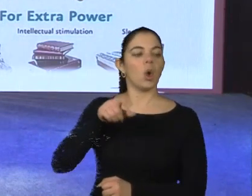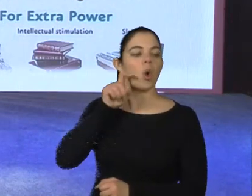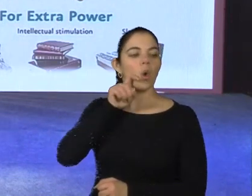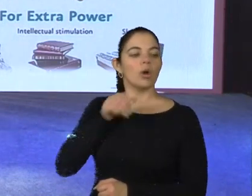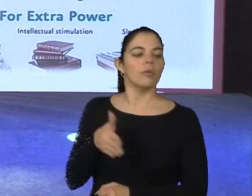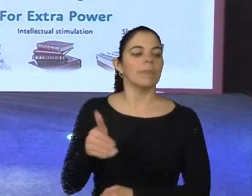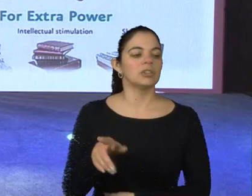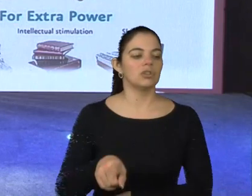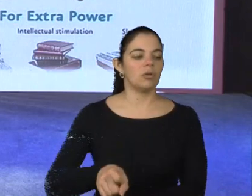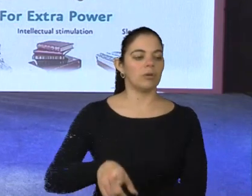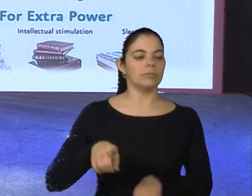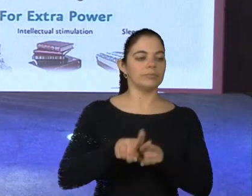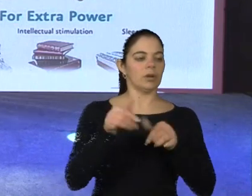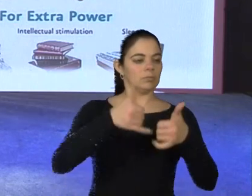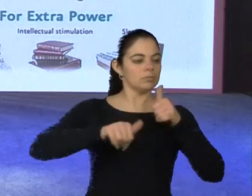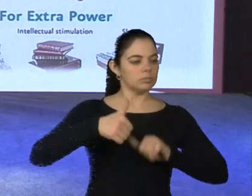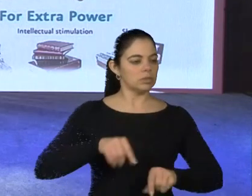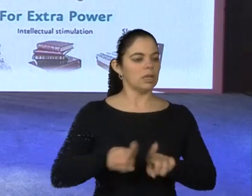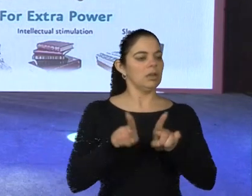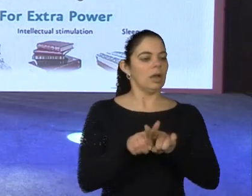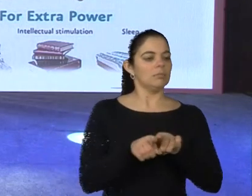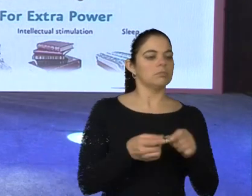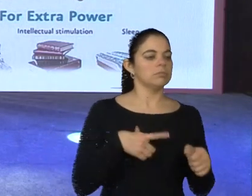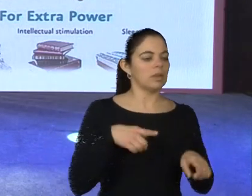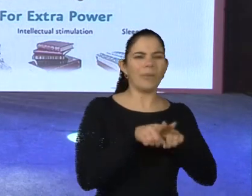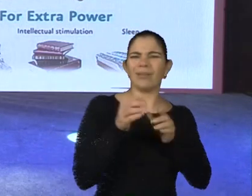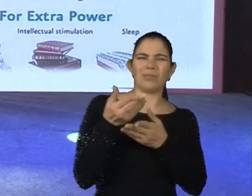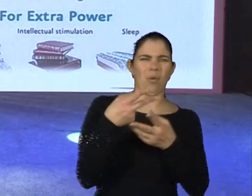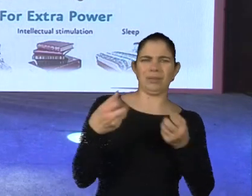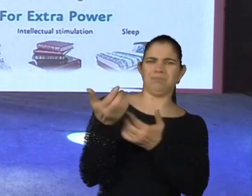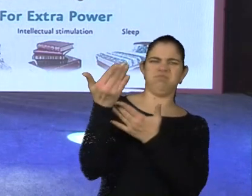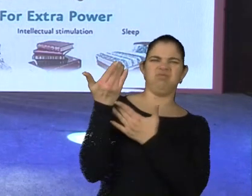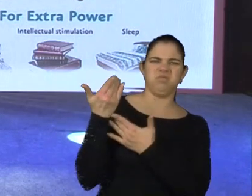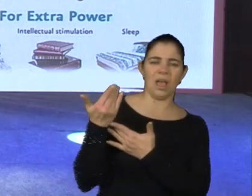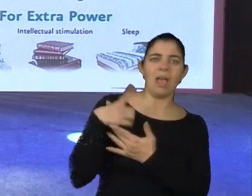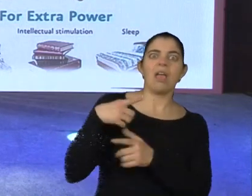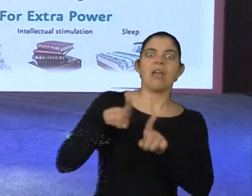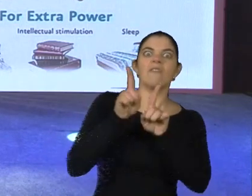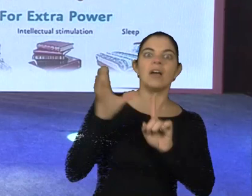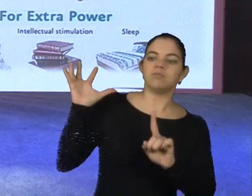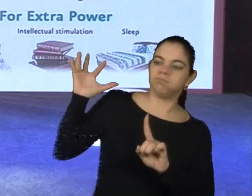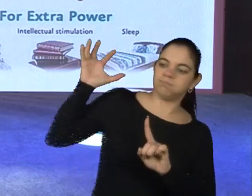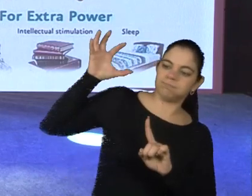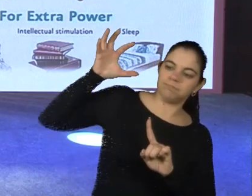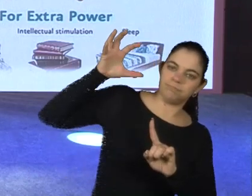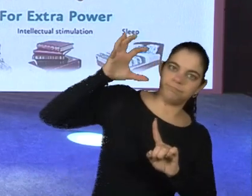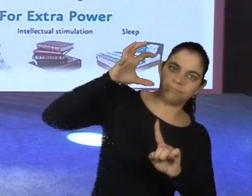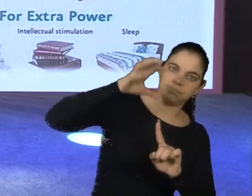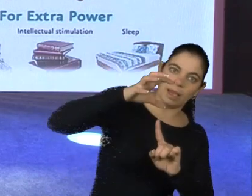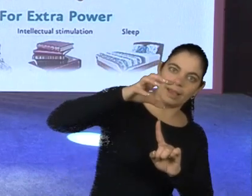chumbo, muito cobre aqui em encanamentos antigos. Isso acontece. Isso acaba fazendo o quê? A gente